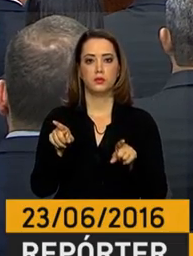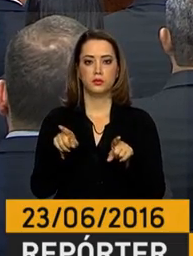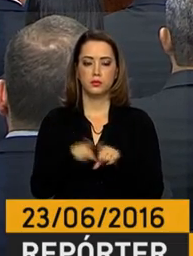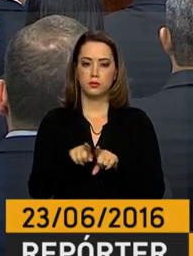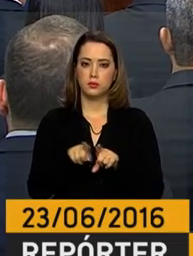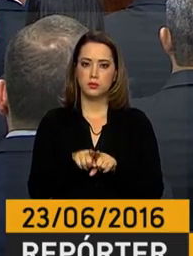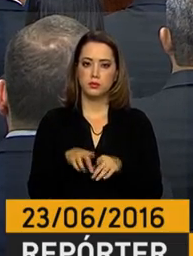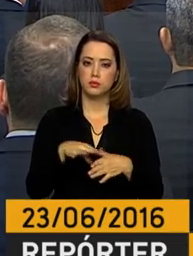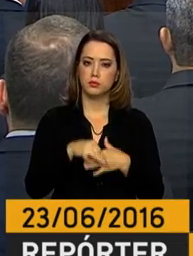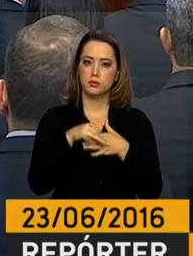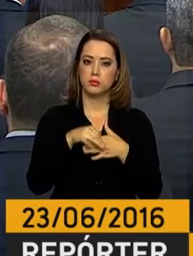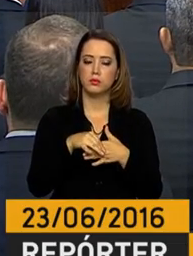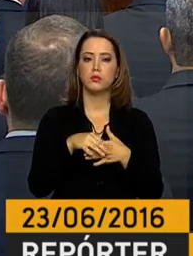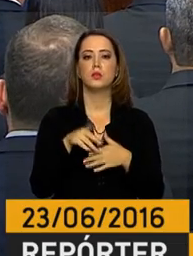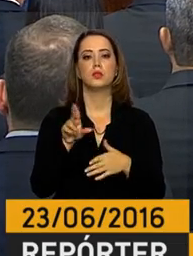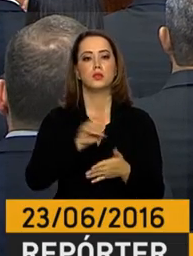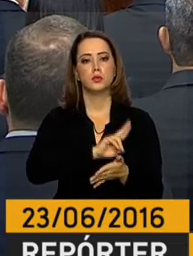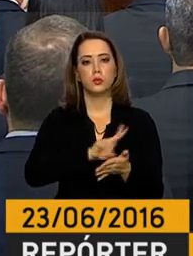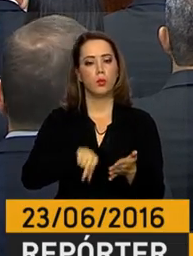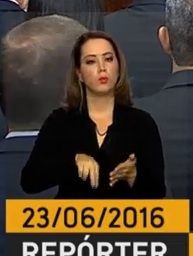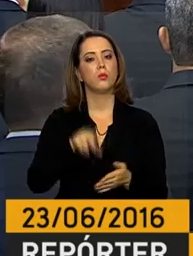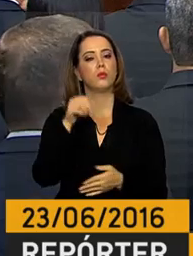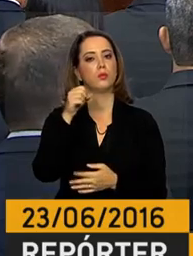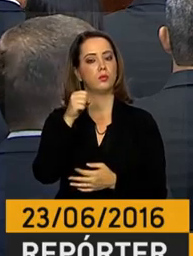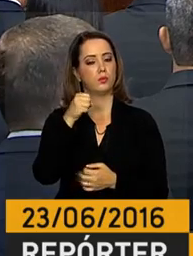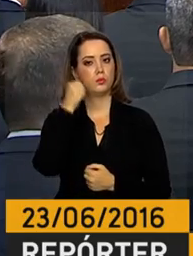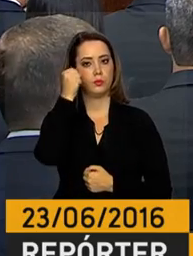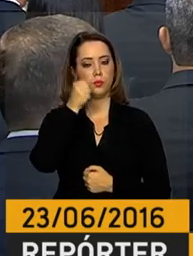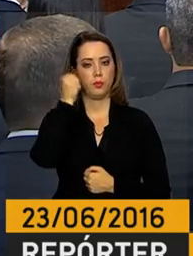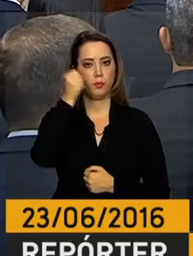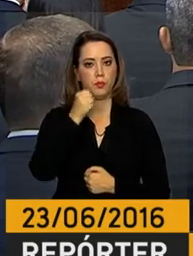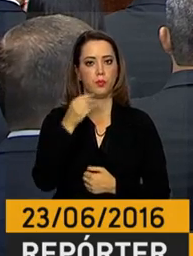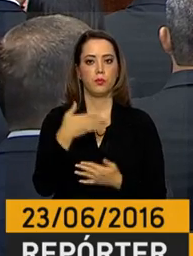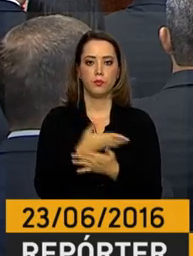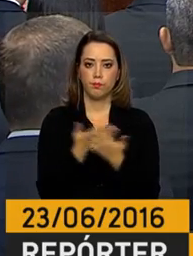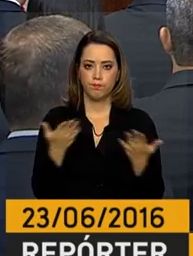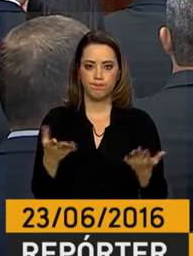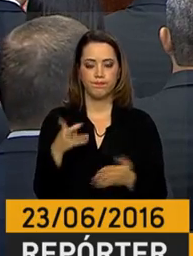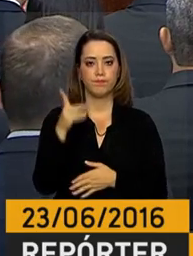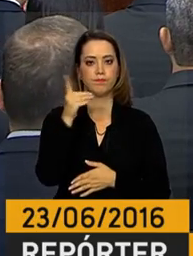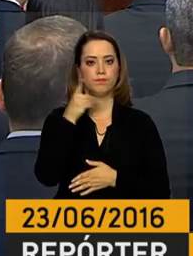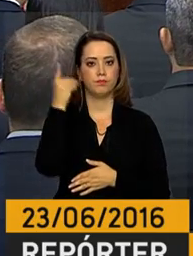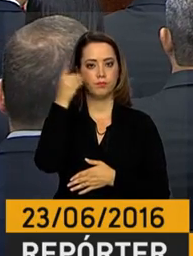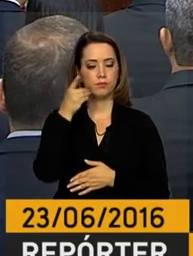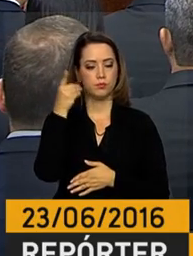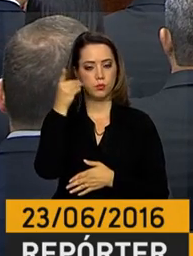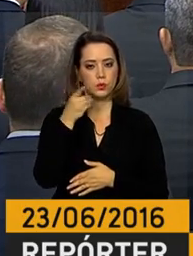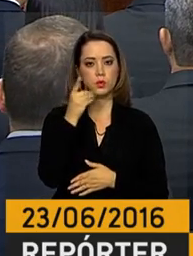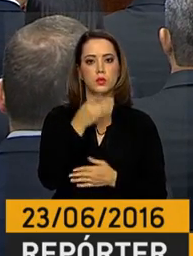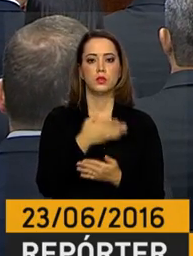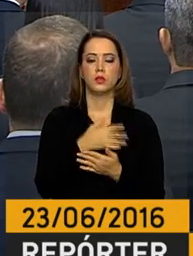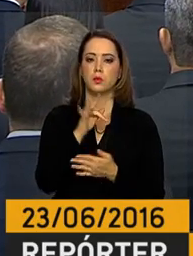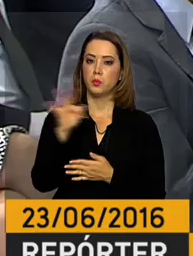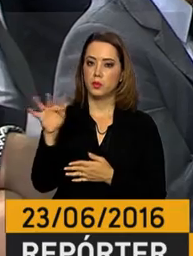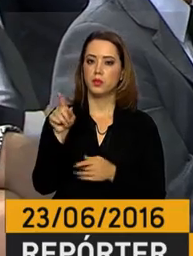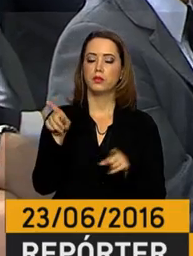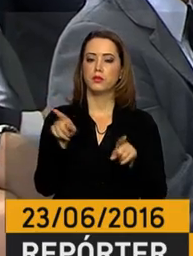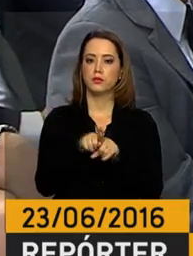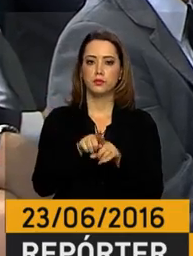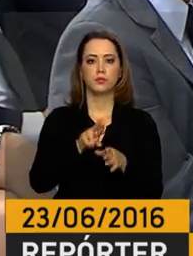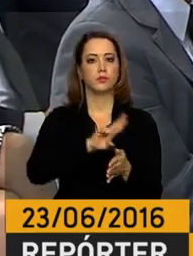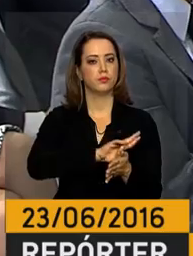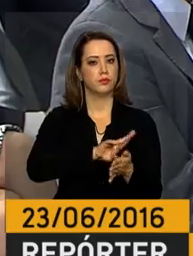Oliveira Welliton Fagundes deputados federais Mauro Pereira Beto Mansur